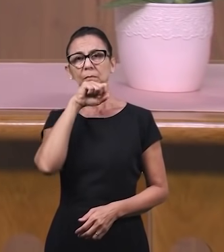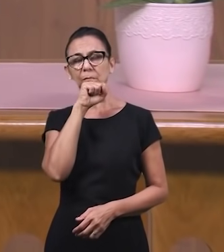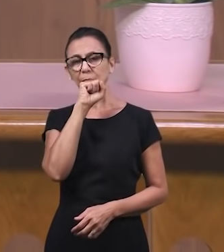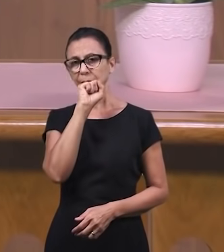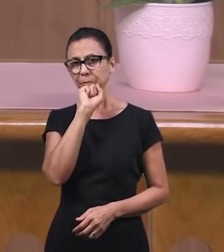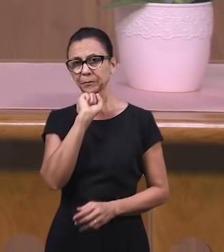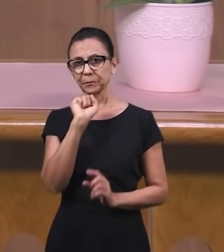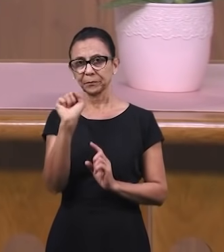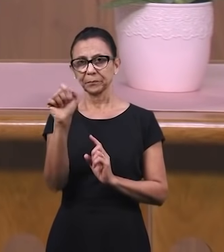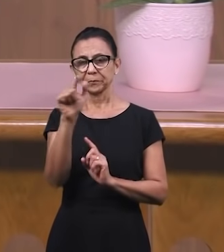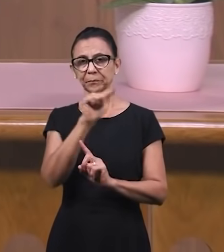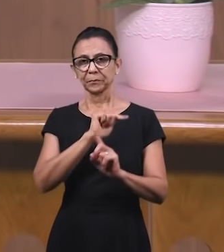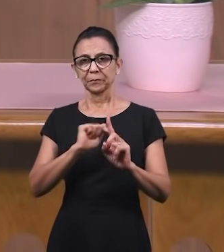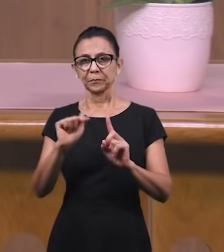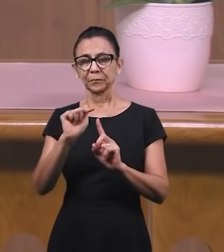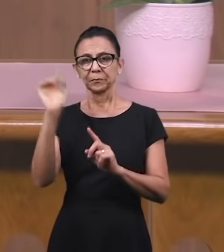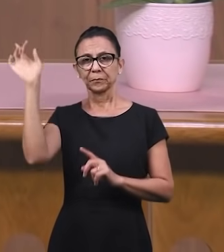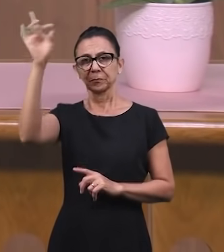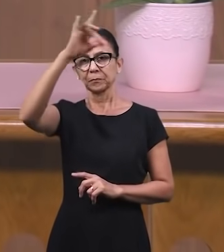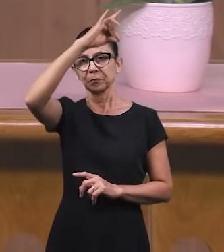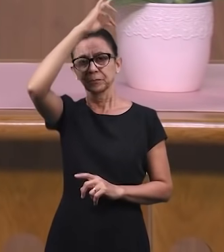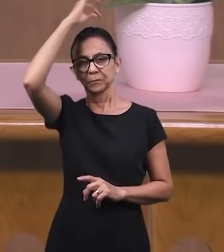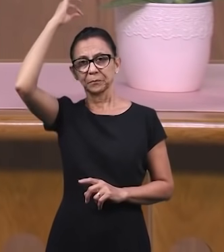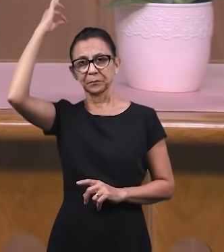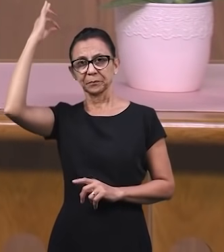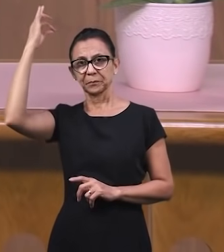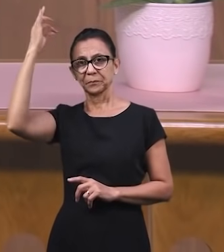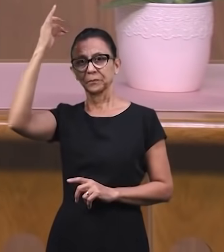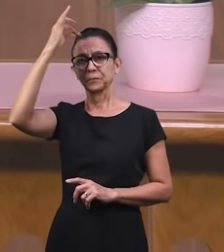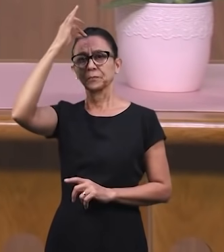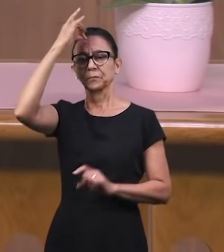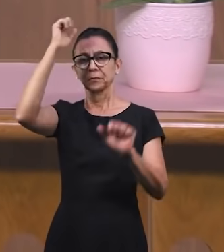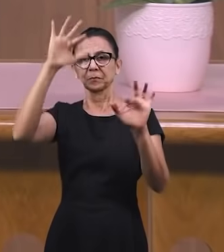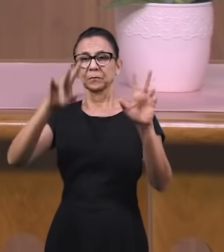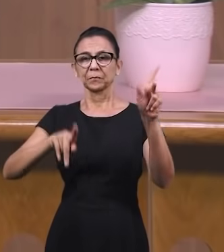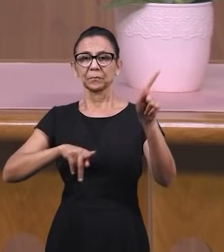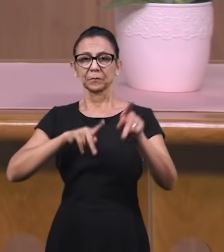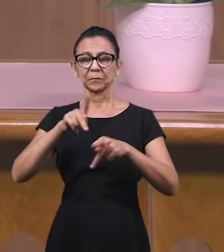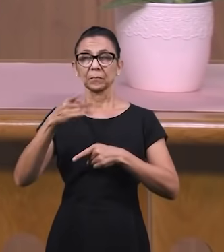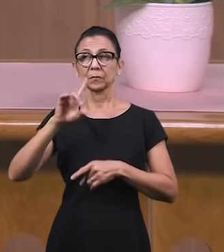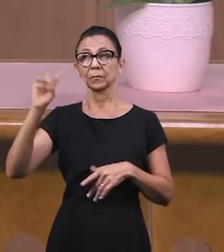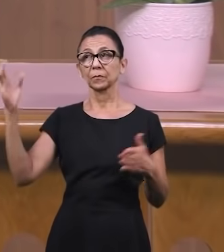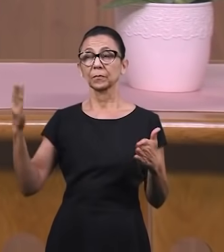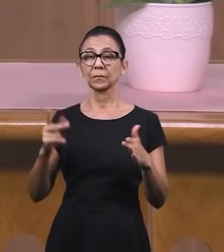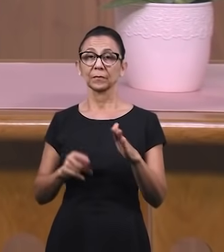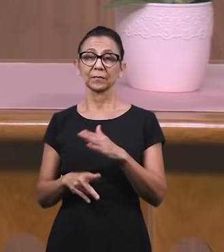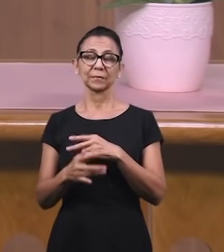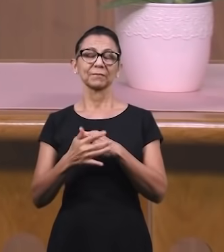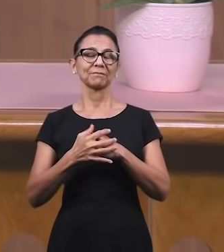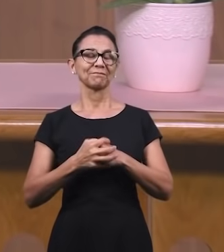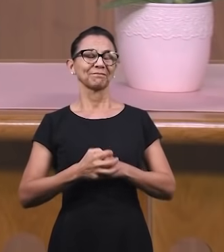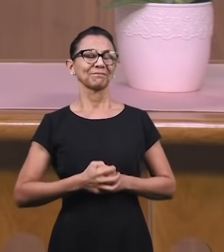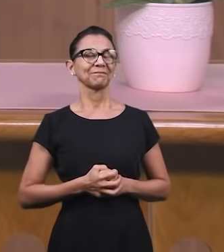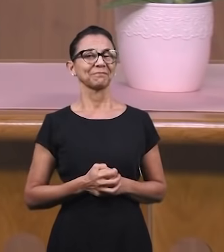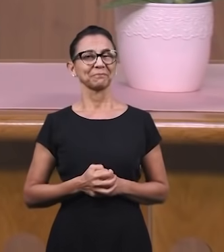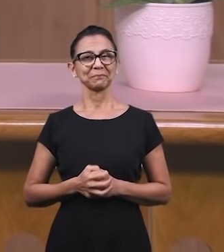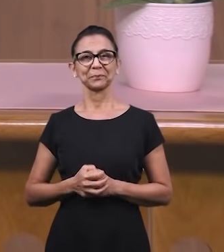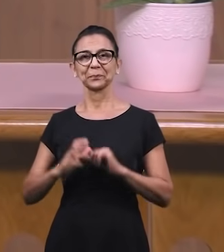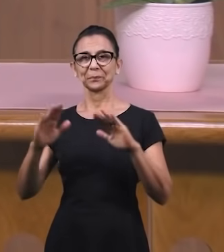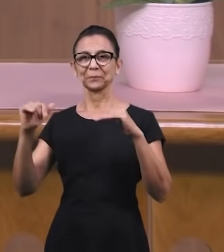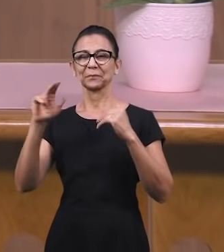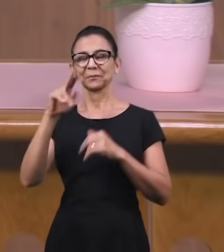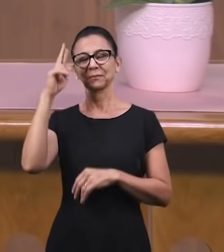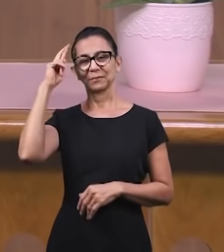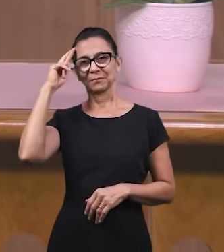as doces, santas e ternas consolações do Espírito Santo, repousem sobre vós e sobre todo o povo de Deus, desde agora e para sempre.